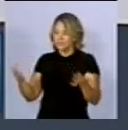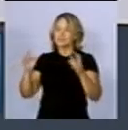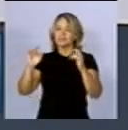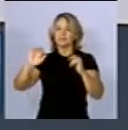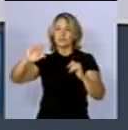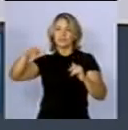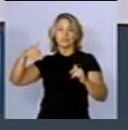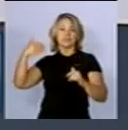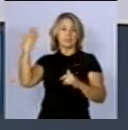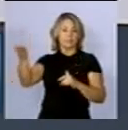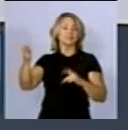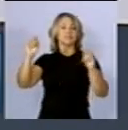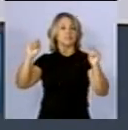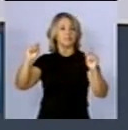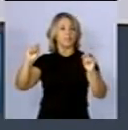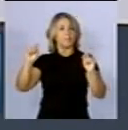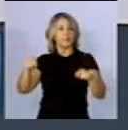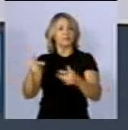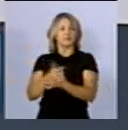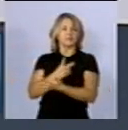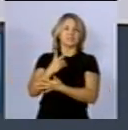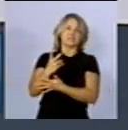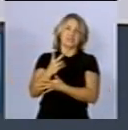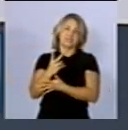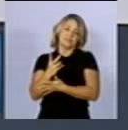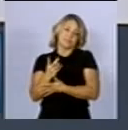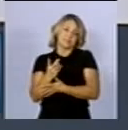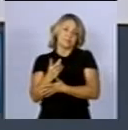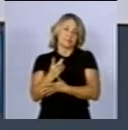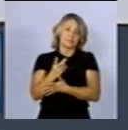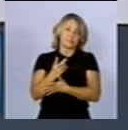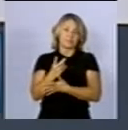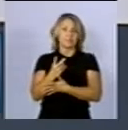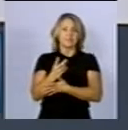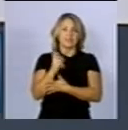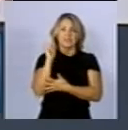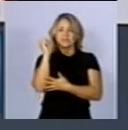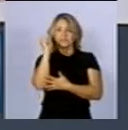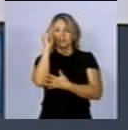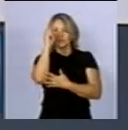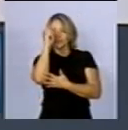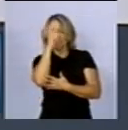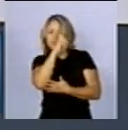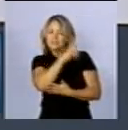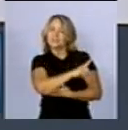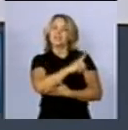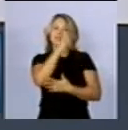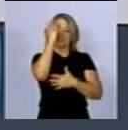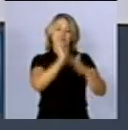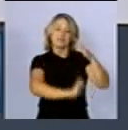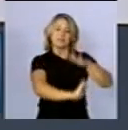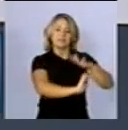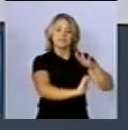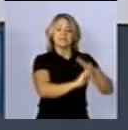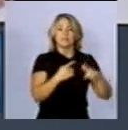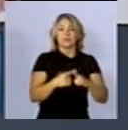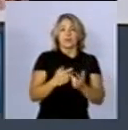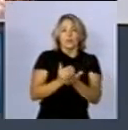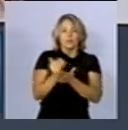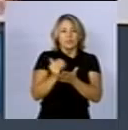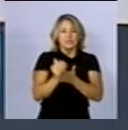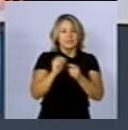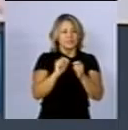posterior acaba tornando eh bastante eh difícil para o empreendedor, porque ele procura fazer